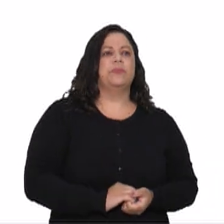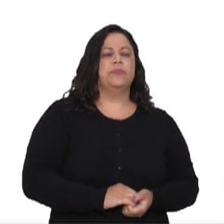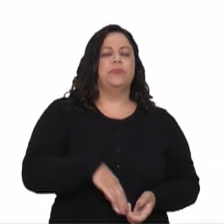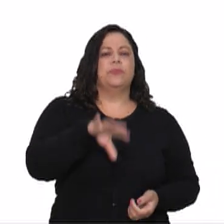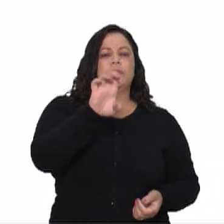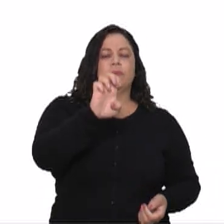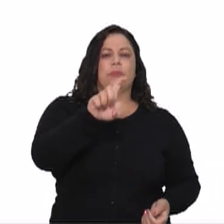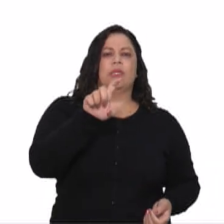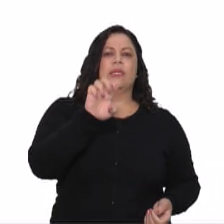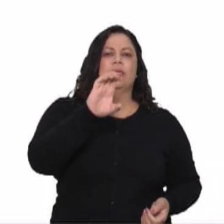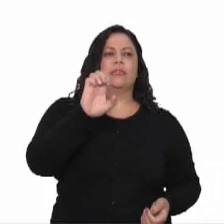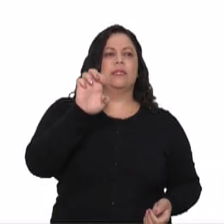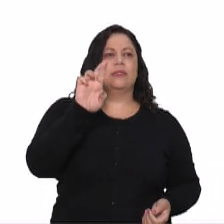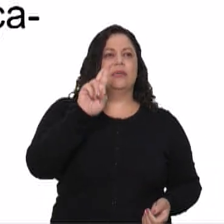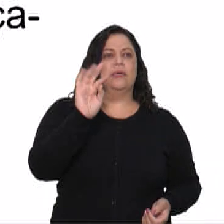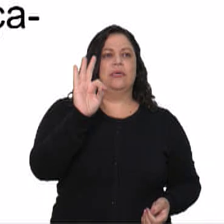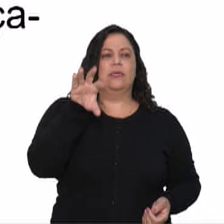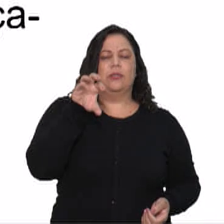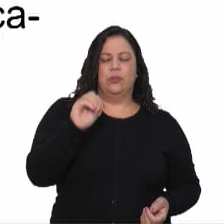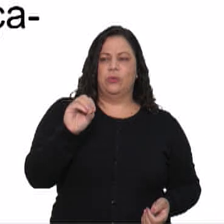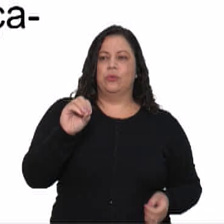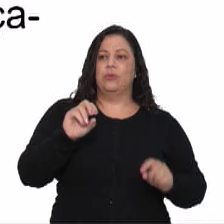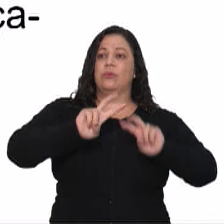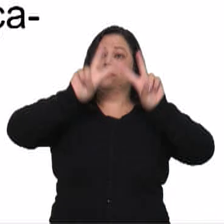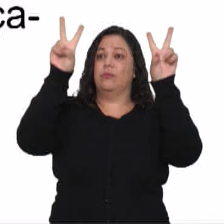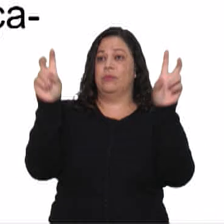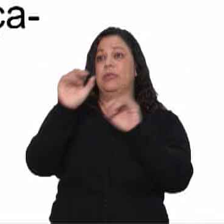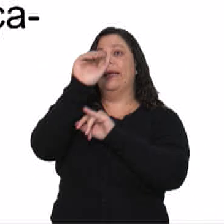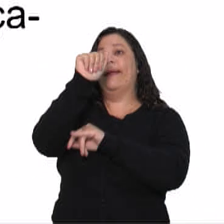Excerto de A República.